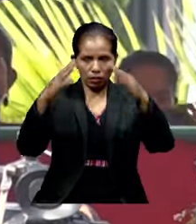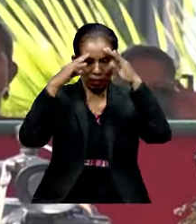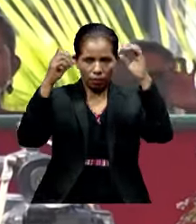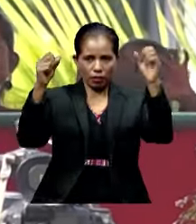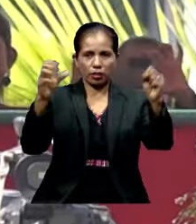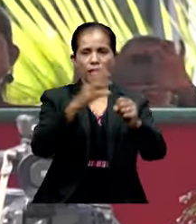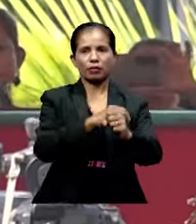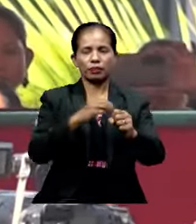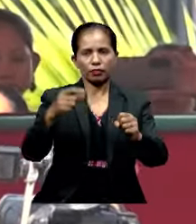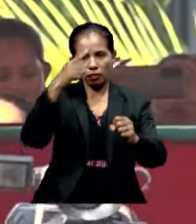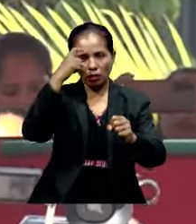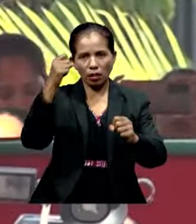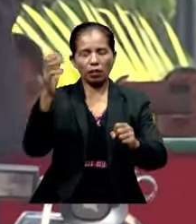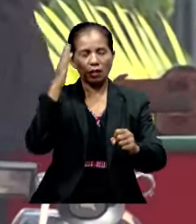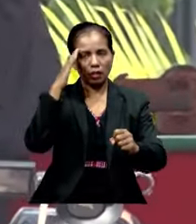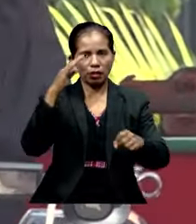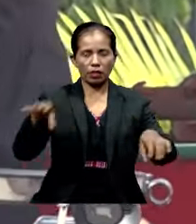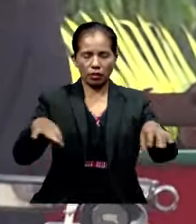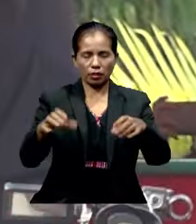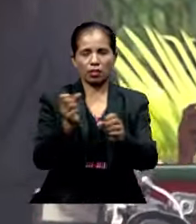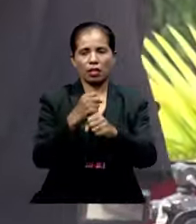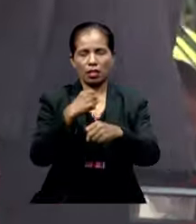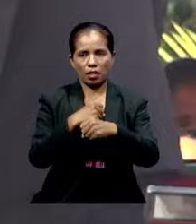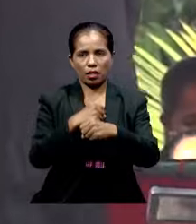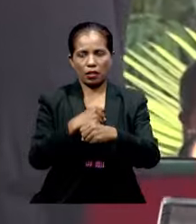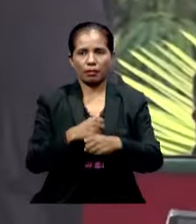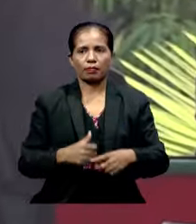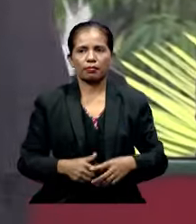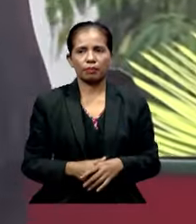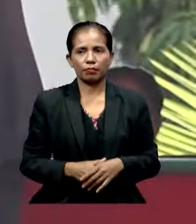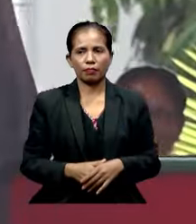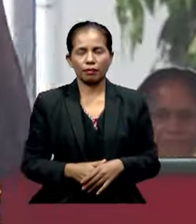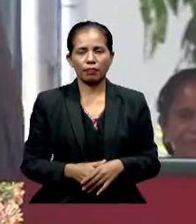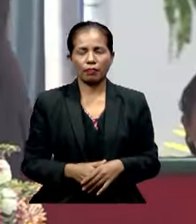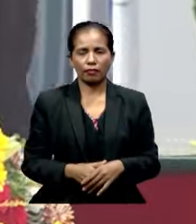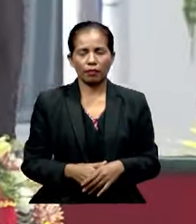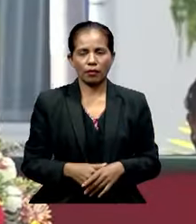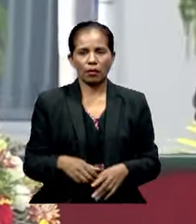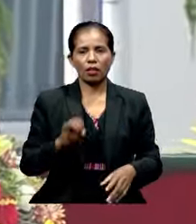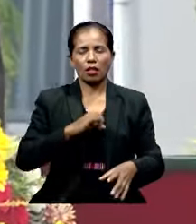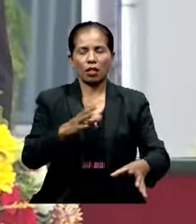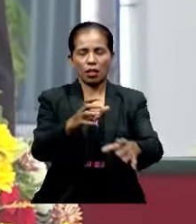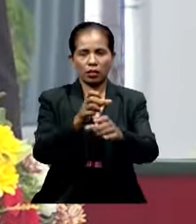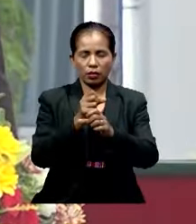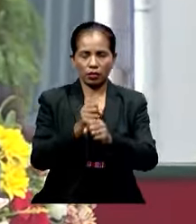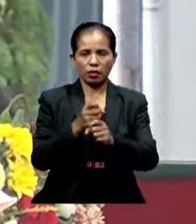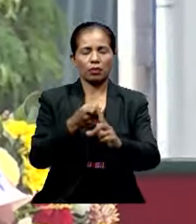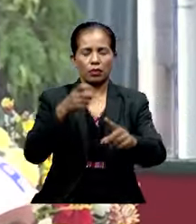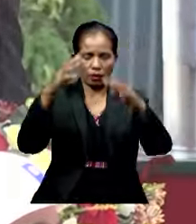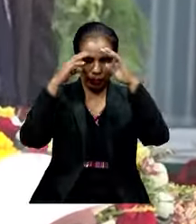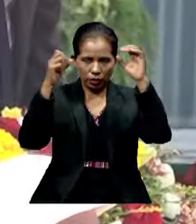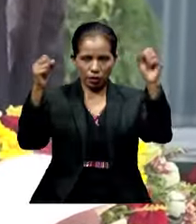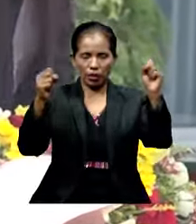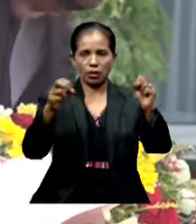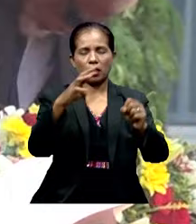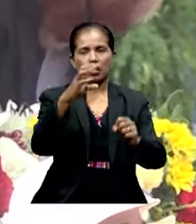República. Também reconhece serviço no Benihalo durante ele. Hoje em cima, com a coração do presidente da República,